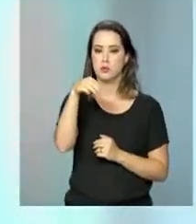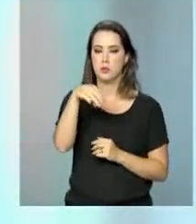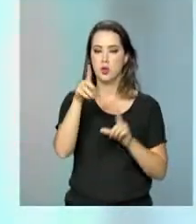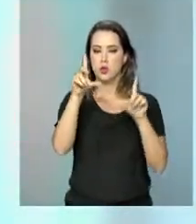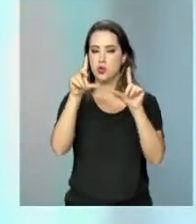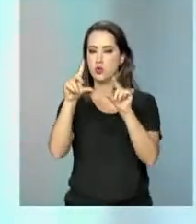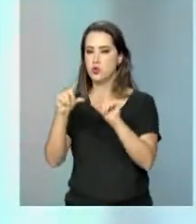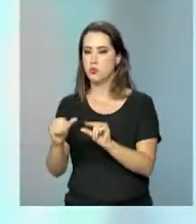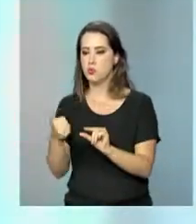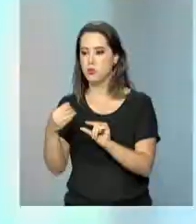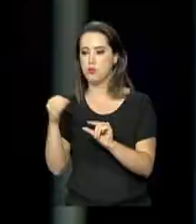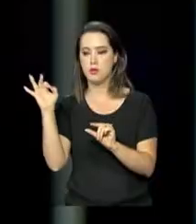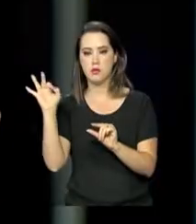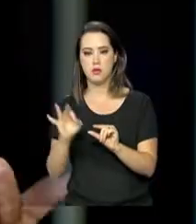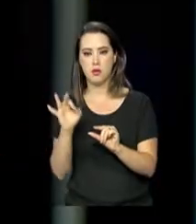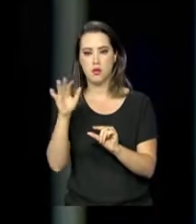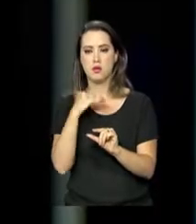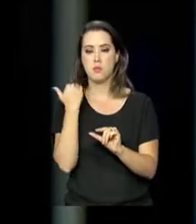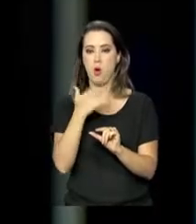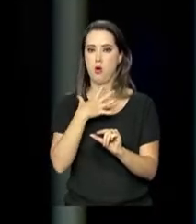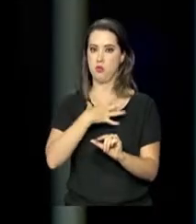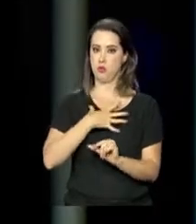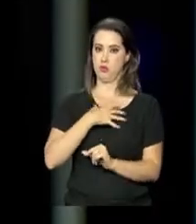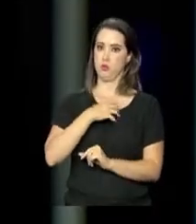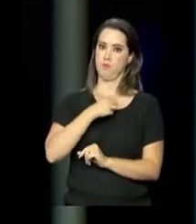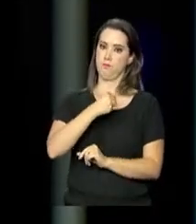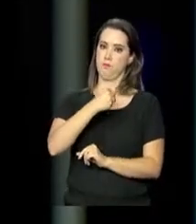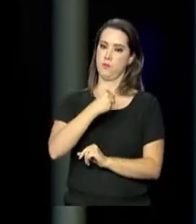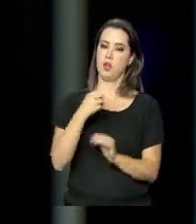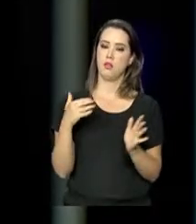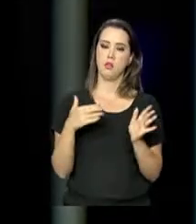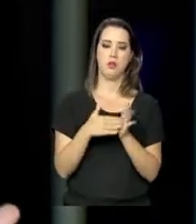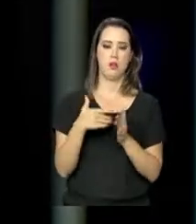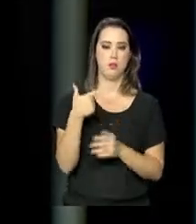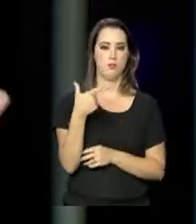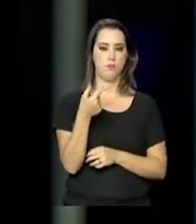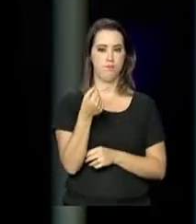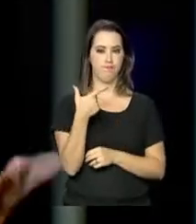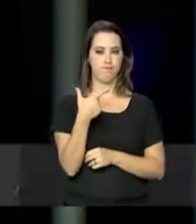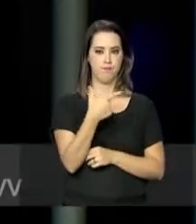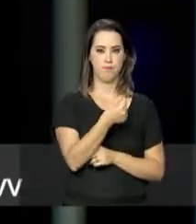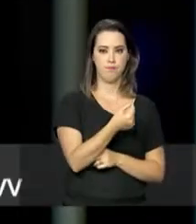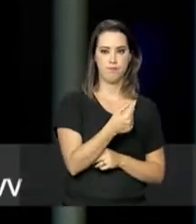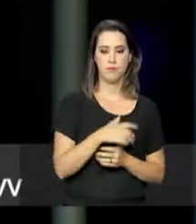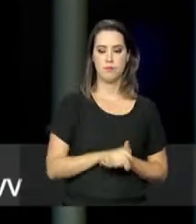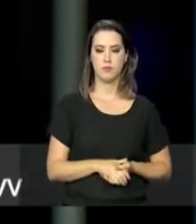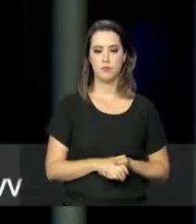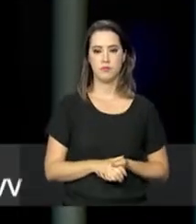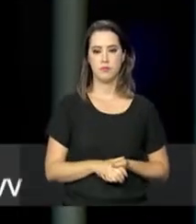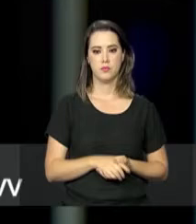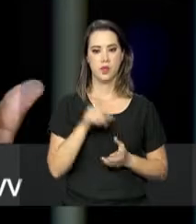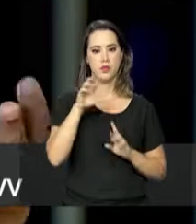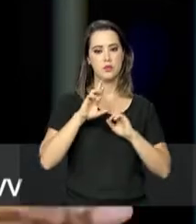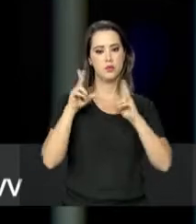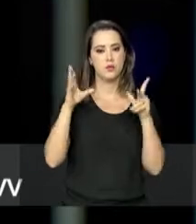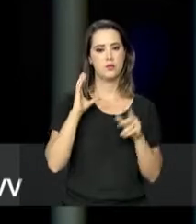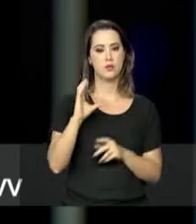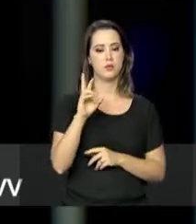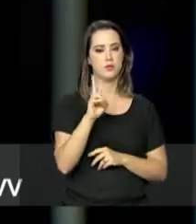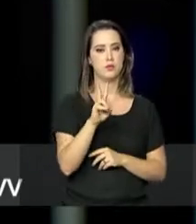reduzir em 10 por cento as mortes por suicídio até 2020 é o diferencial do trabalho do serviço está disponível